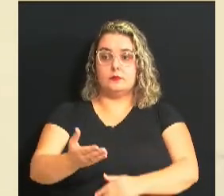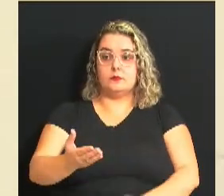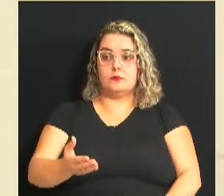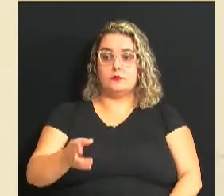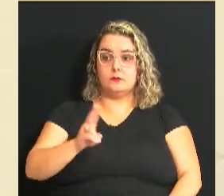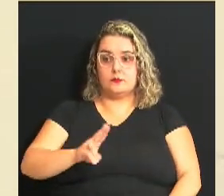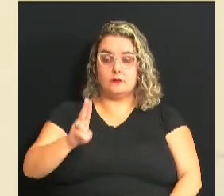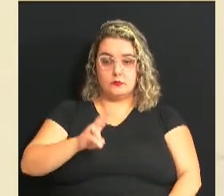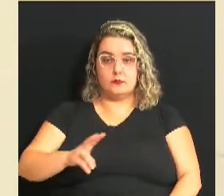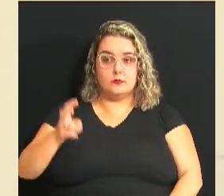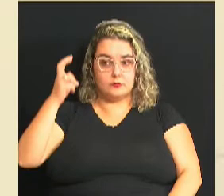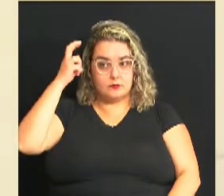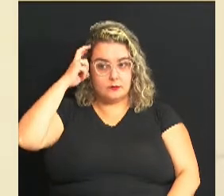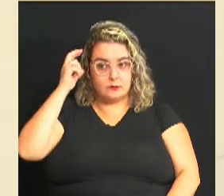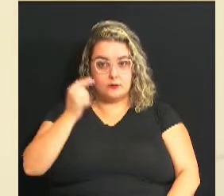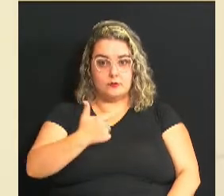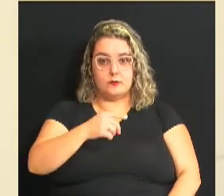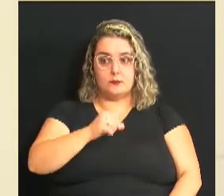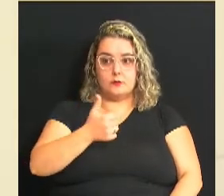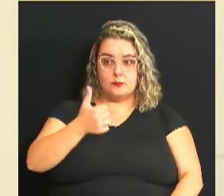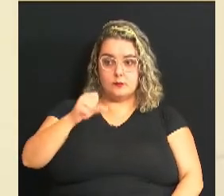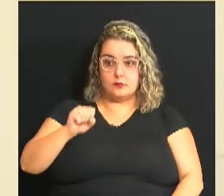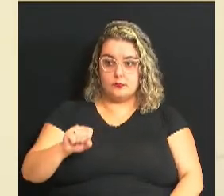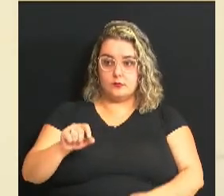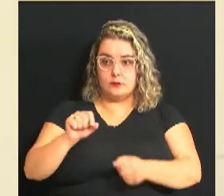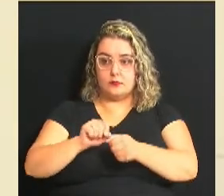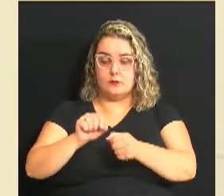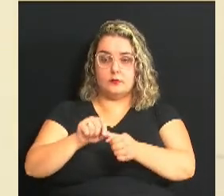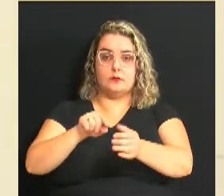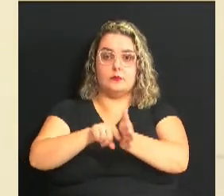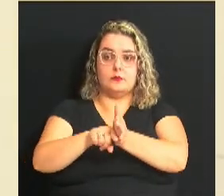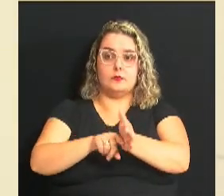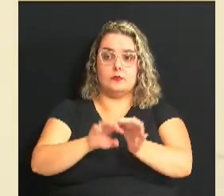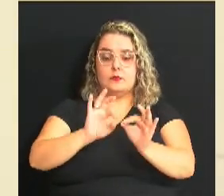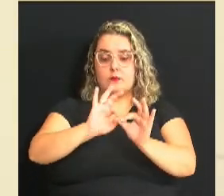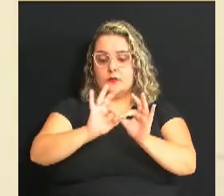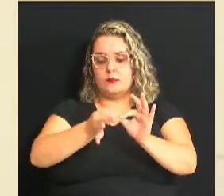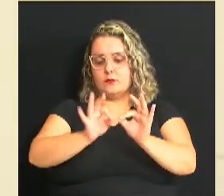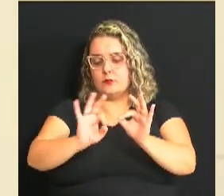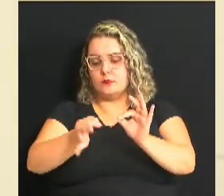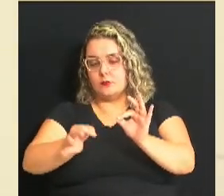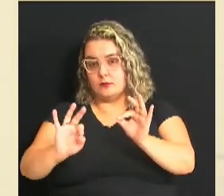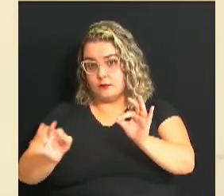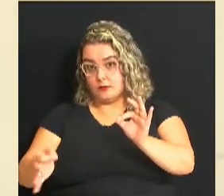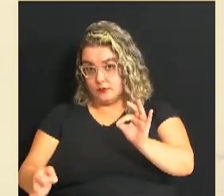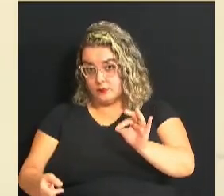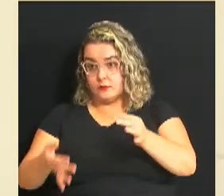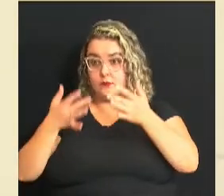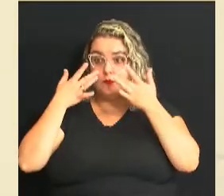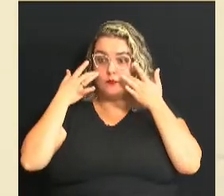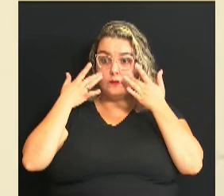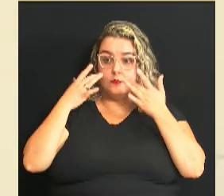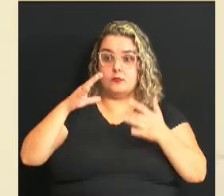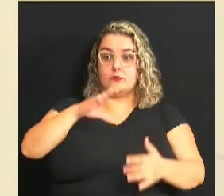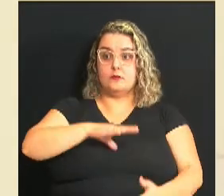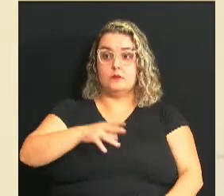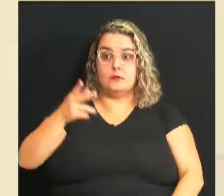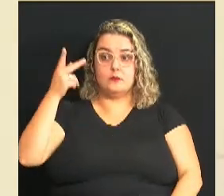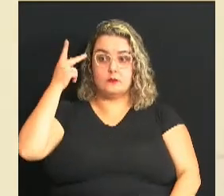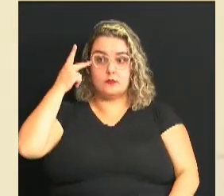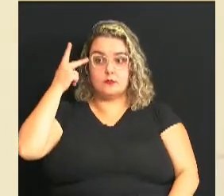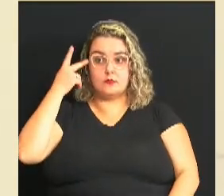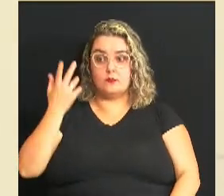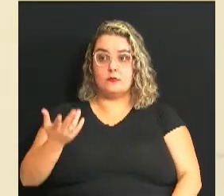ano de 2018, eles fizeram uma pesquisa extensa sobre teatro na cidade de São Paulo. Então, serve como